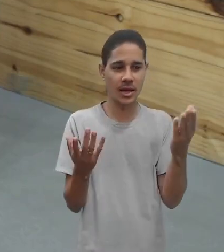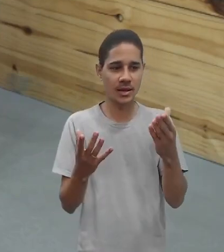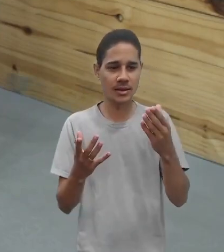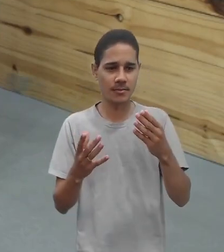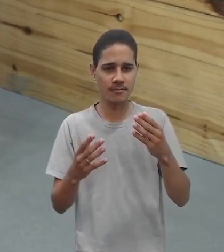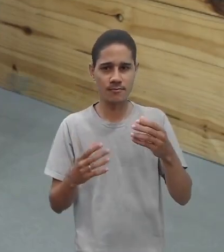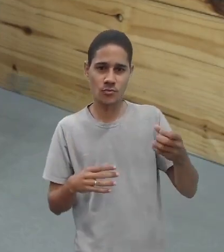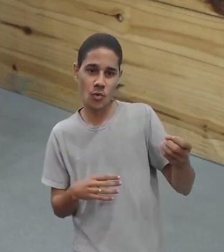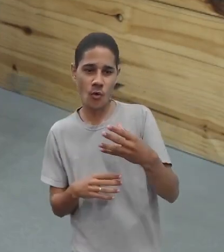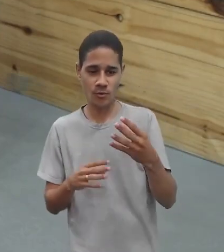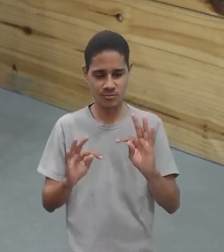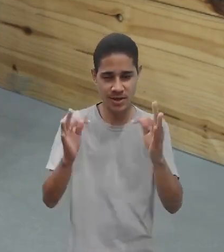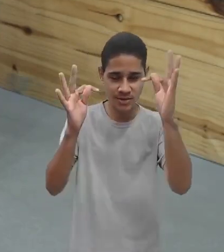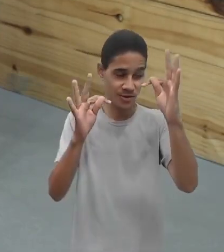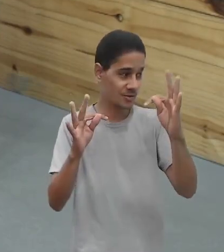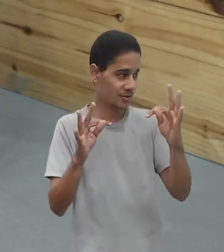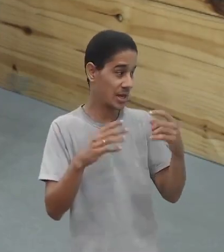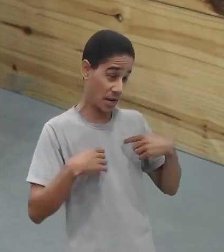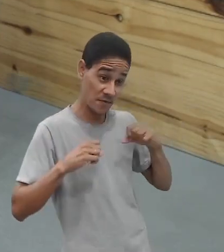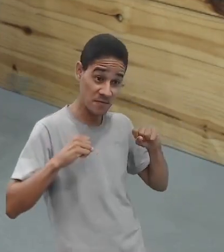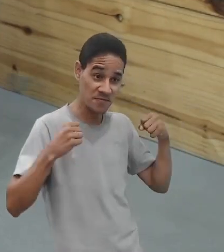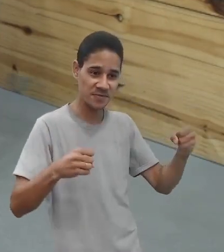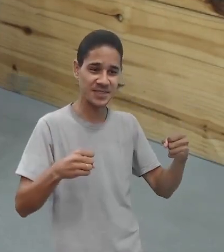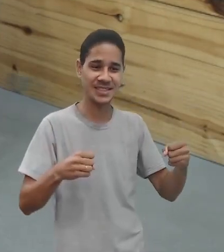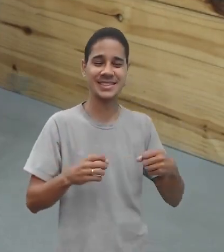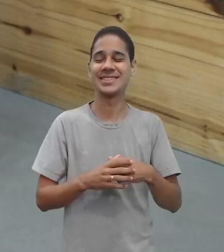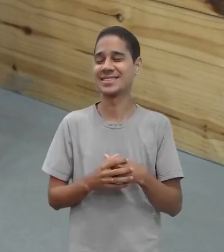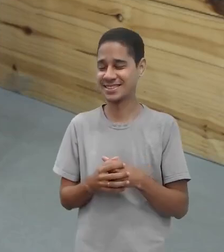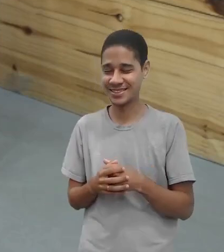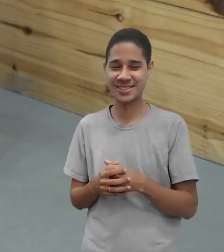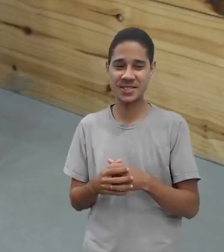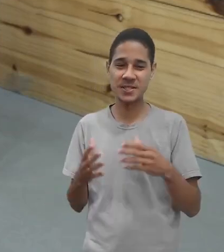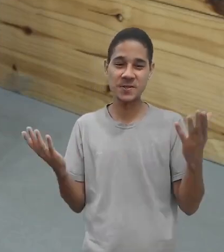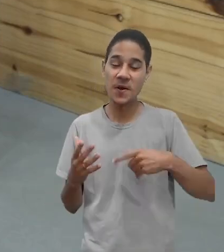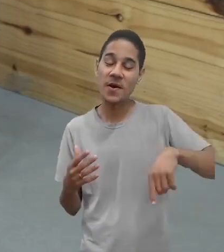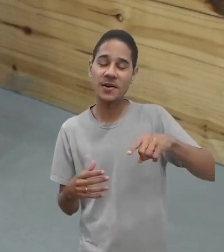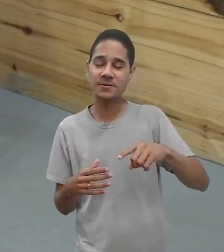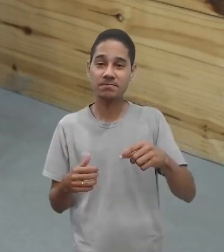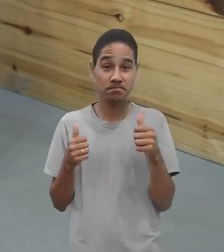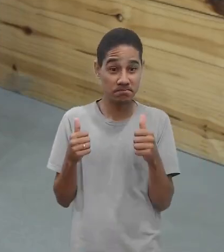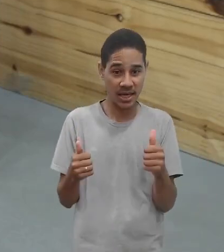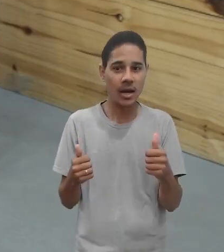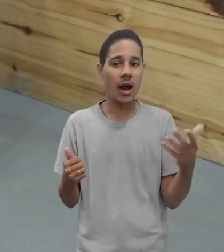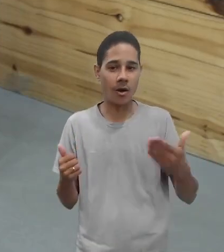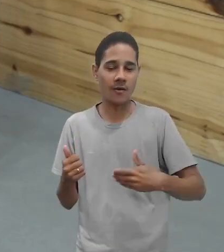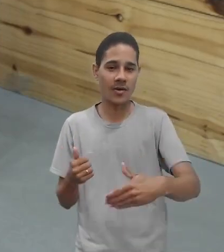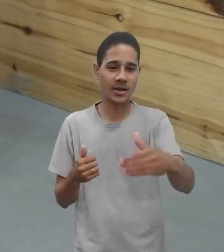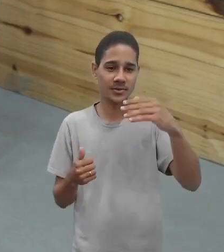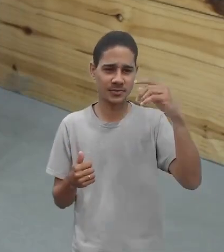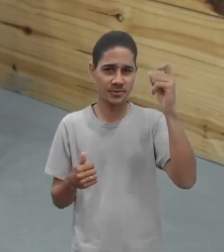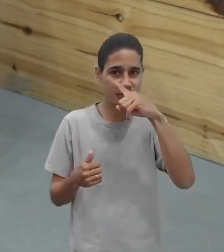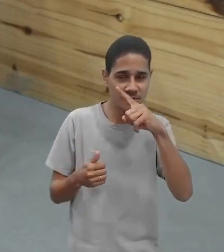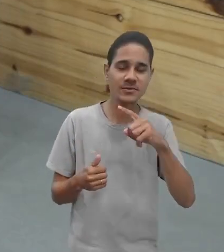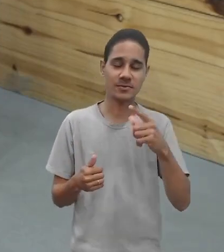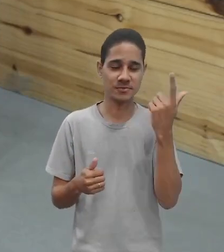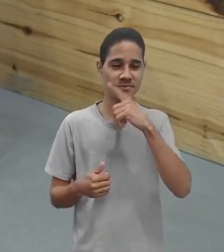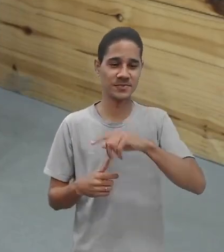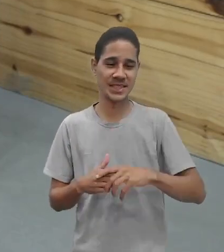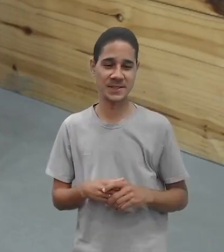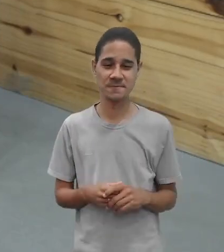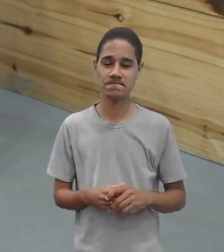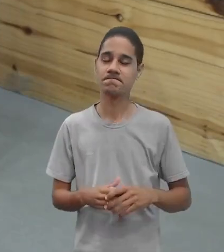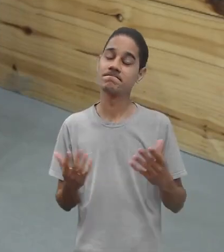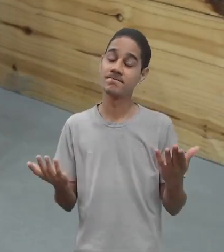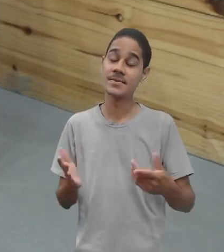tecnologia, viu? Vamos esforçar. Nós estamos assim preparados para conversar sobre desafios, né, Cris? Vamos lá. Vamos lá. Antes